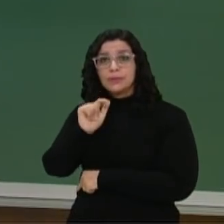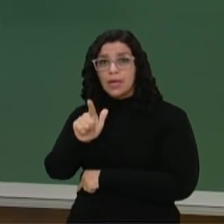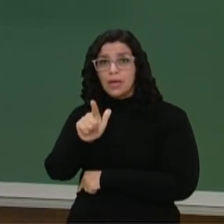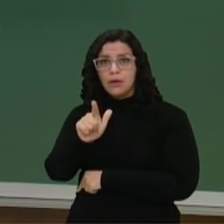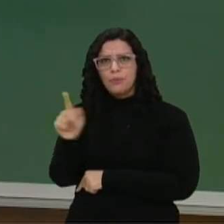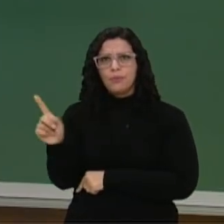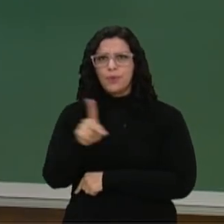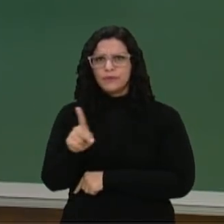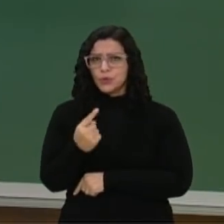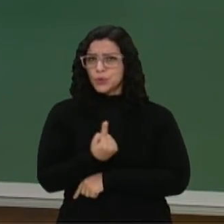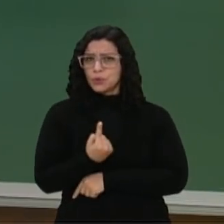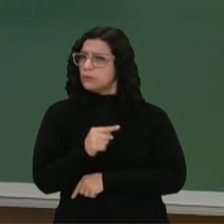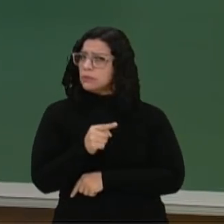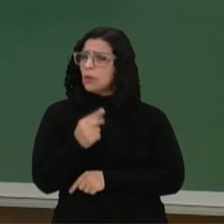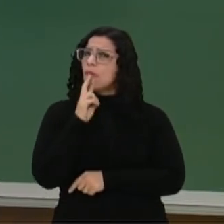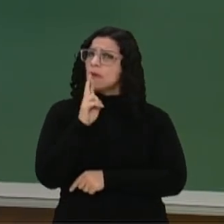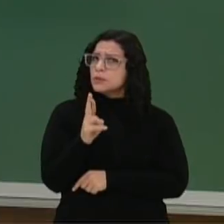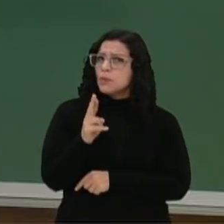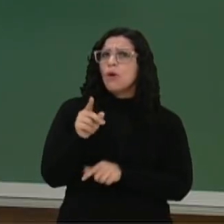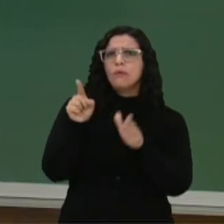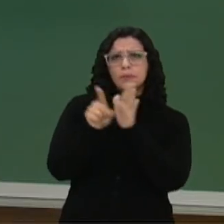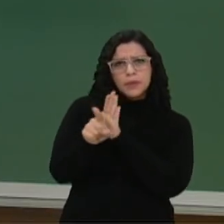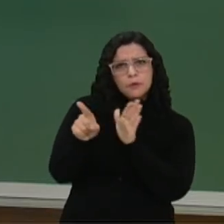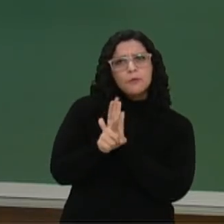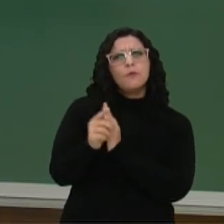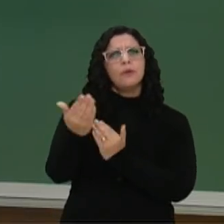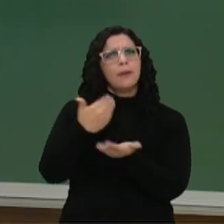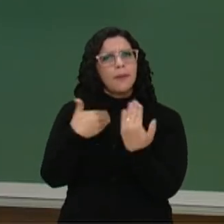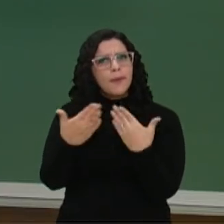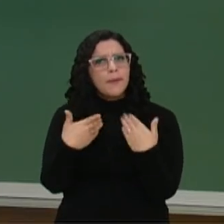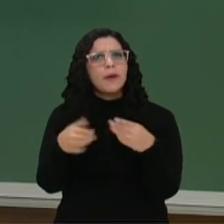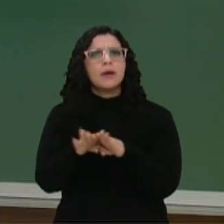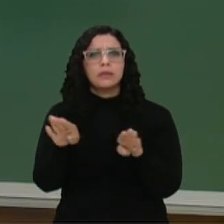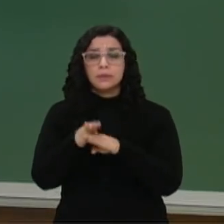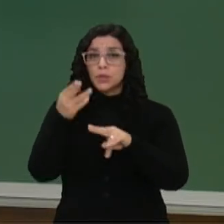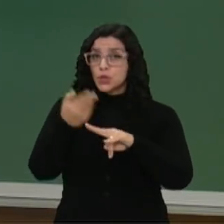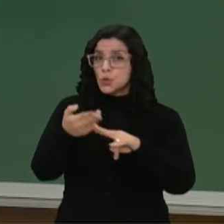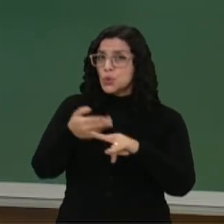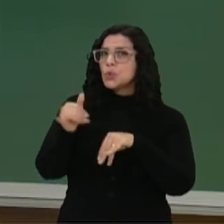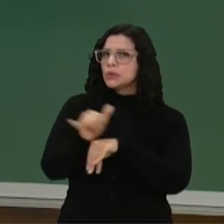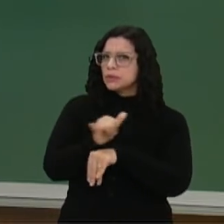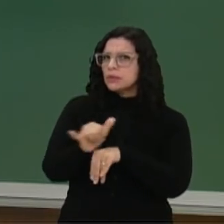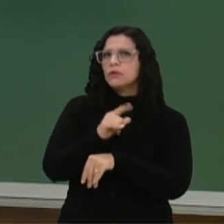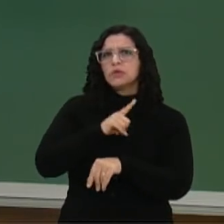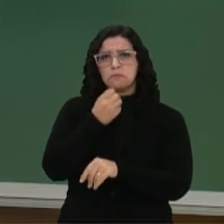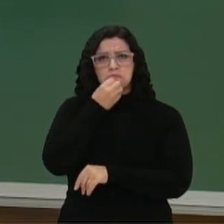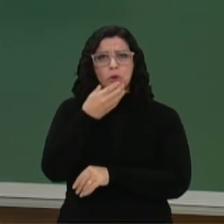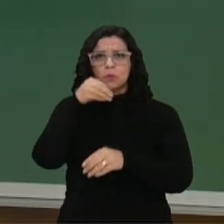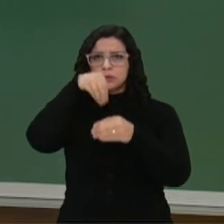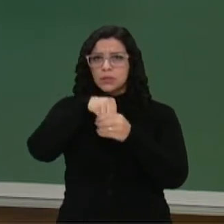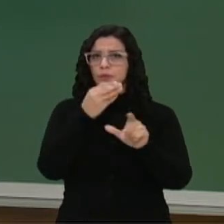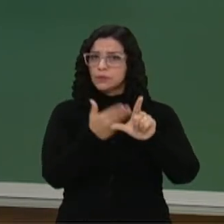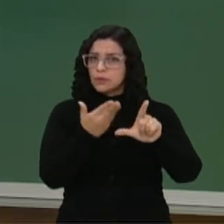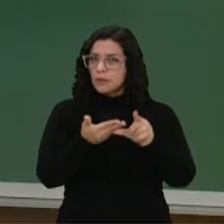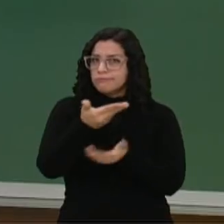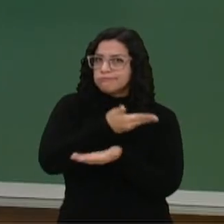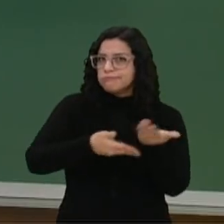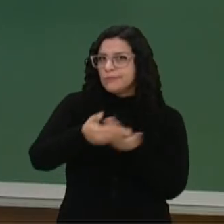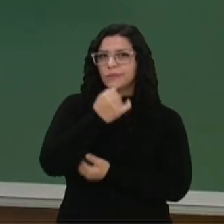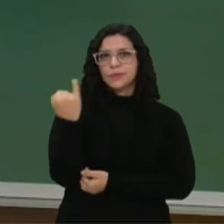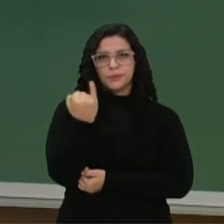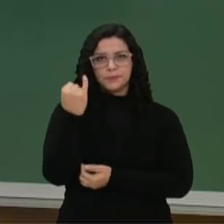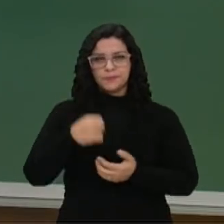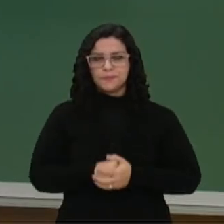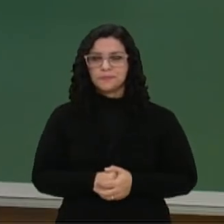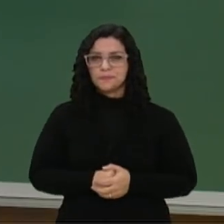sozinho, responda, deixe suas dúvidas, utilize o mural, é um ótimo recurso, faça essa interação, muito